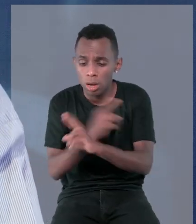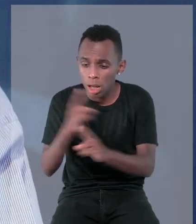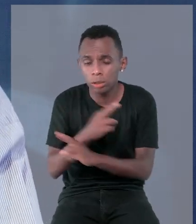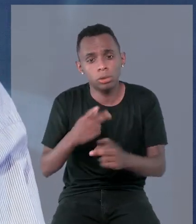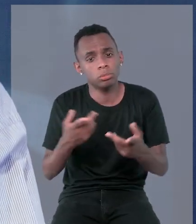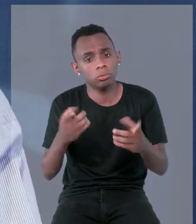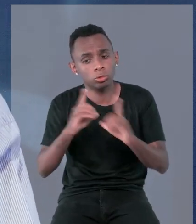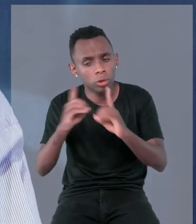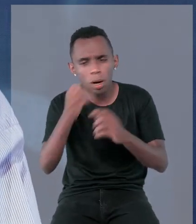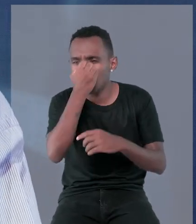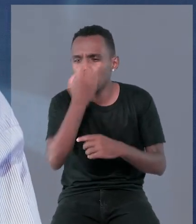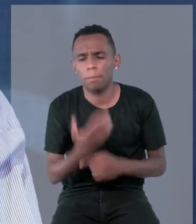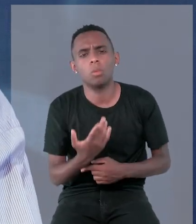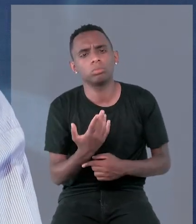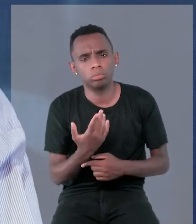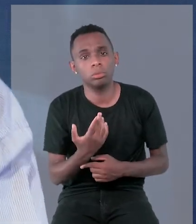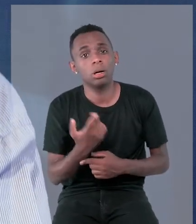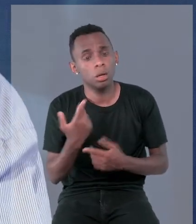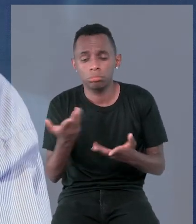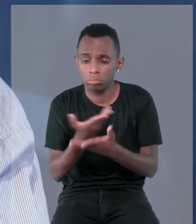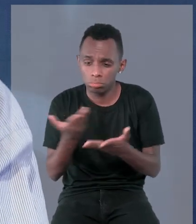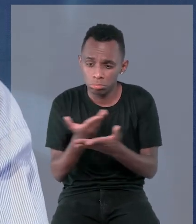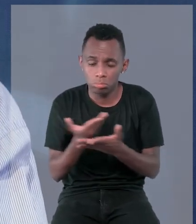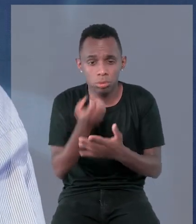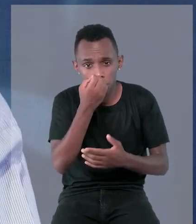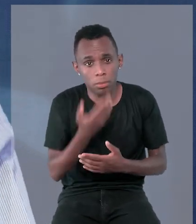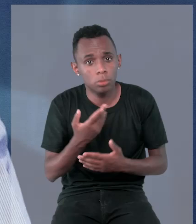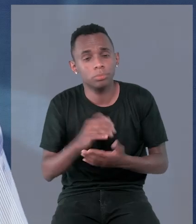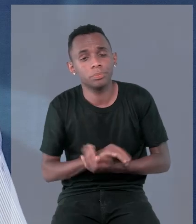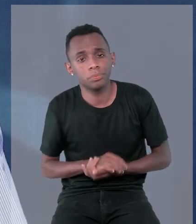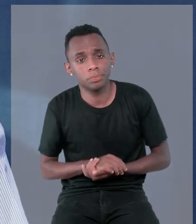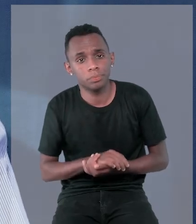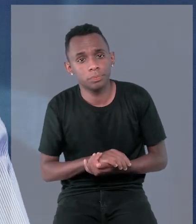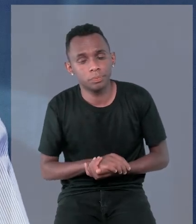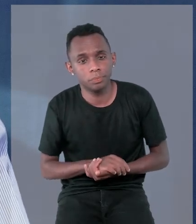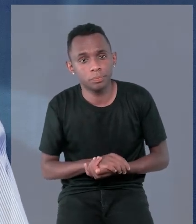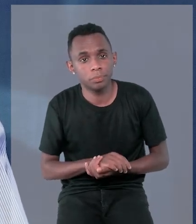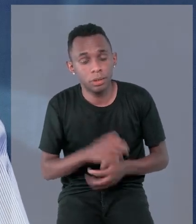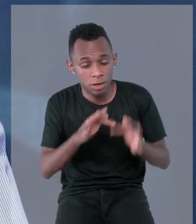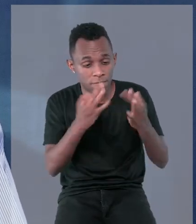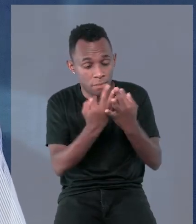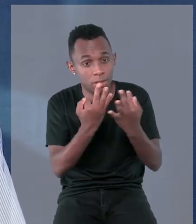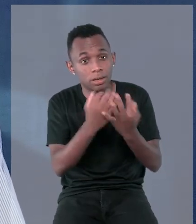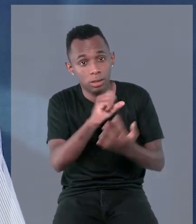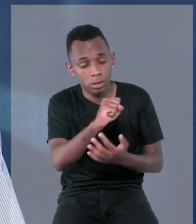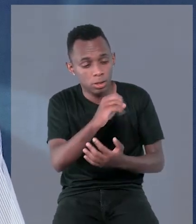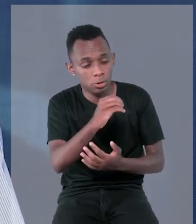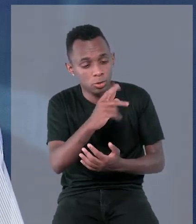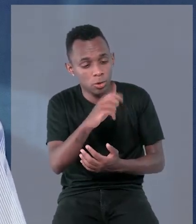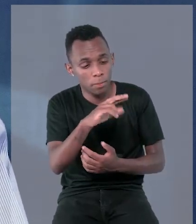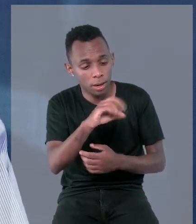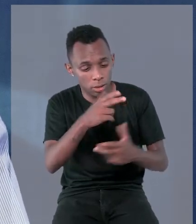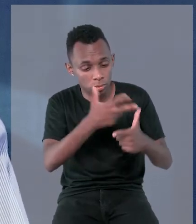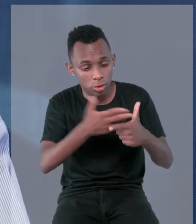ótimos, né? É muito bom mesmo, e ele dialoga muito também com o Poderoso Chefão, né? Então, lá na Família Soprano tem um